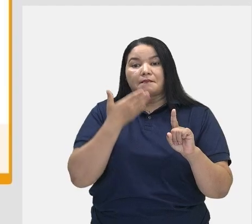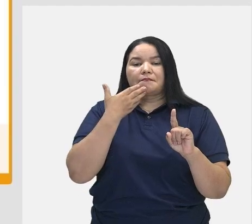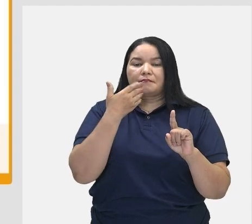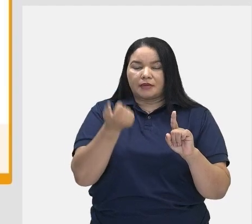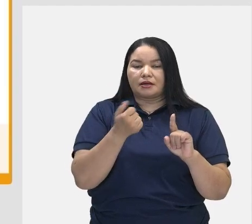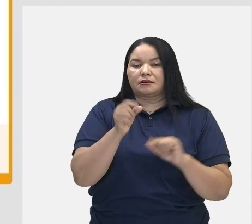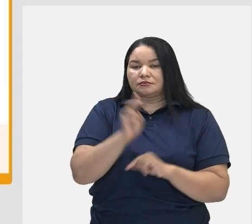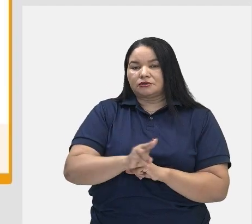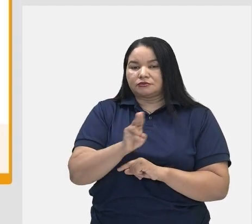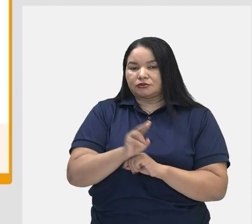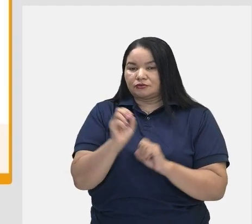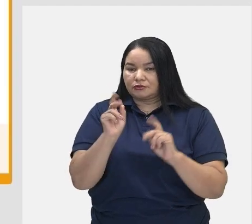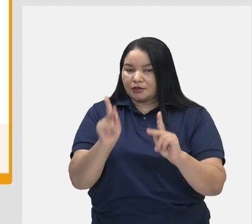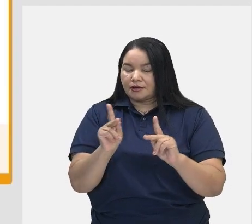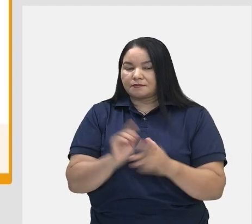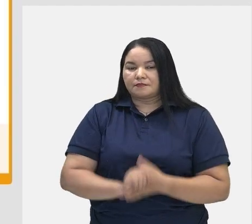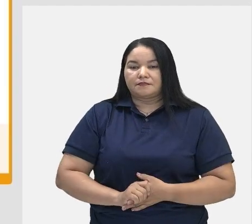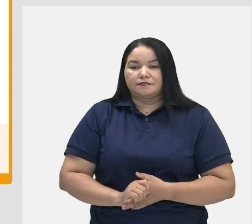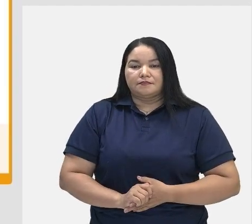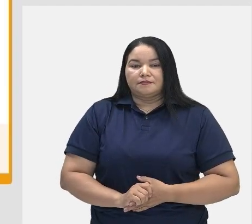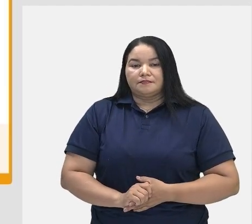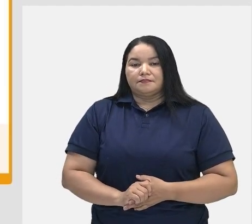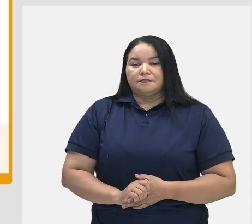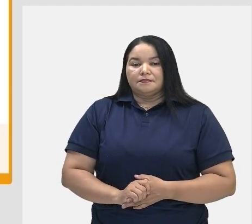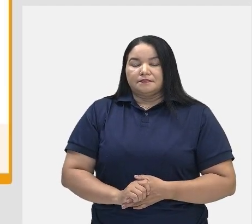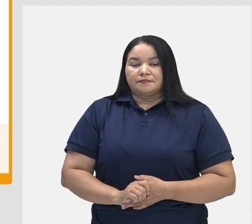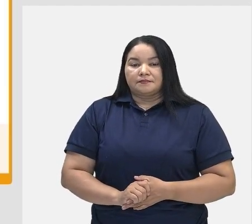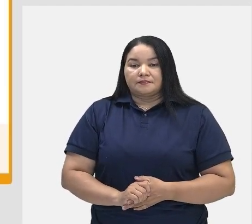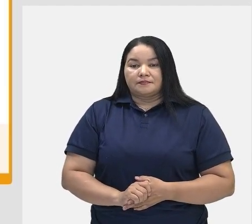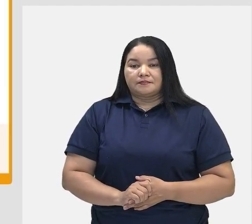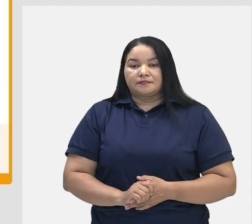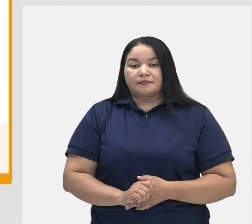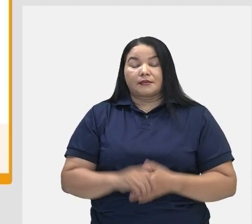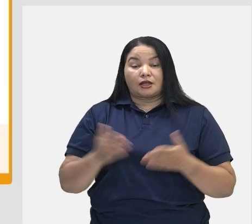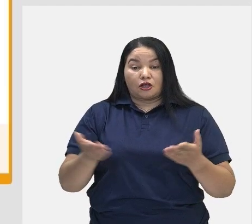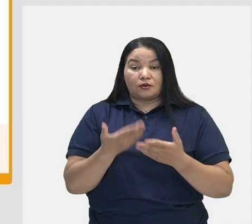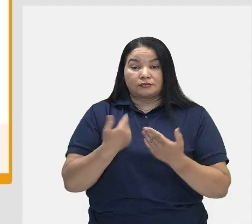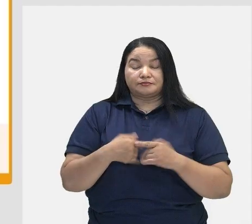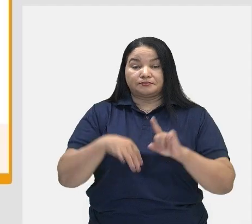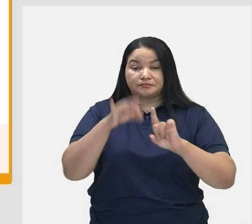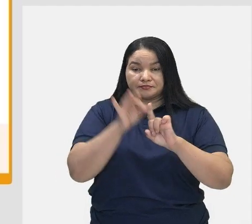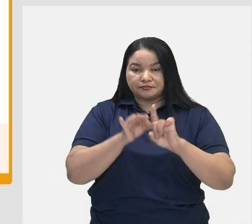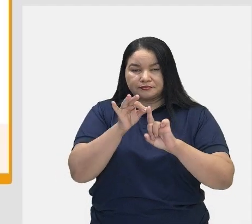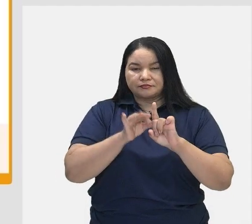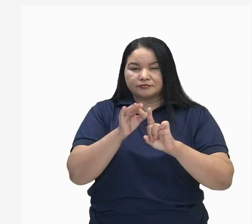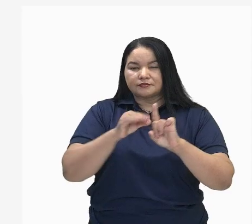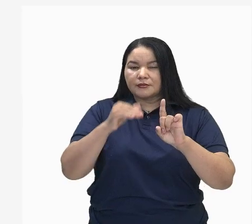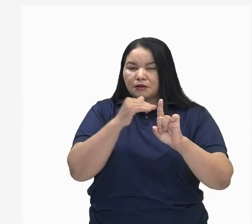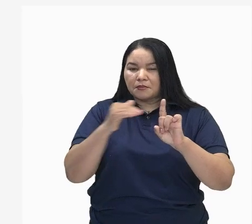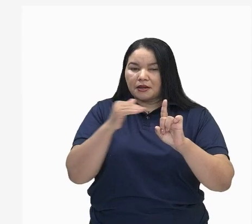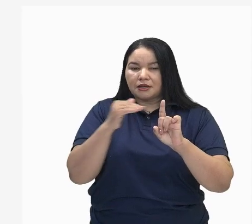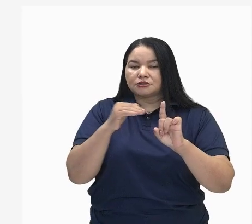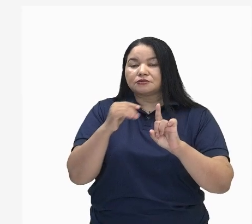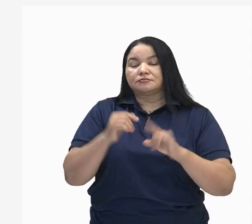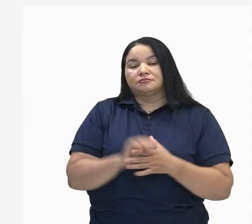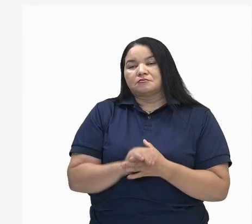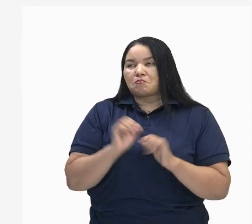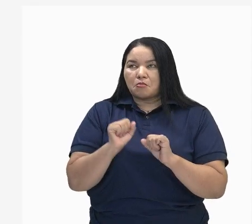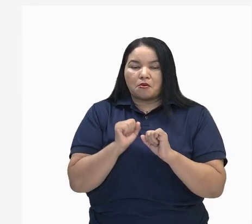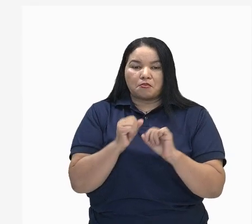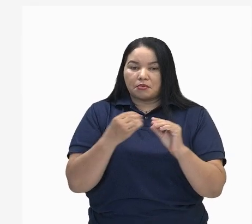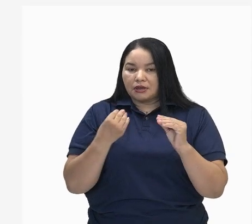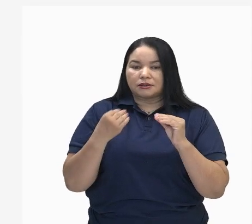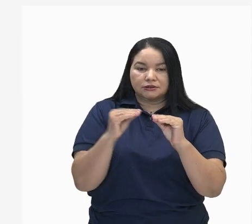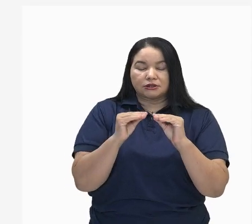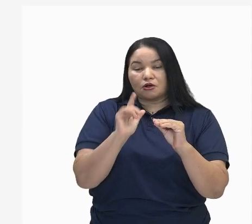recomendável. Tá ok? Vamos voltar lá agora à temperatura média. Observem aí, eu poderia acrescentar